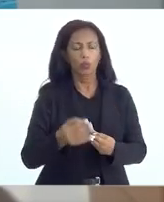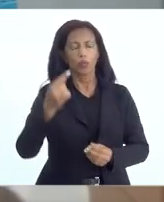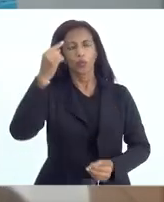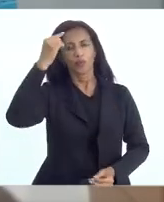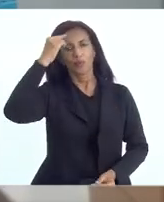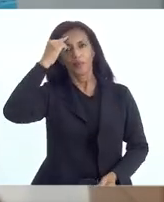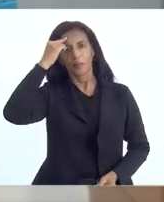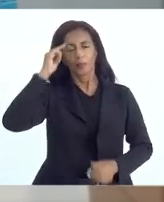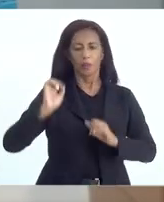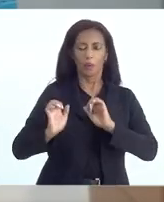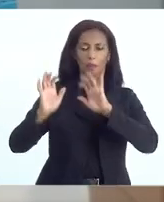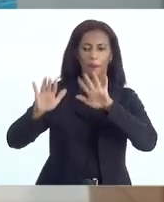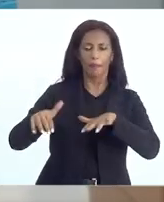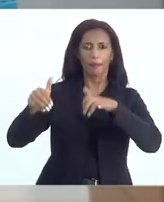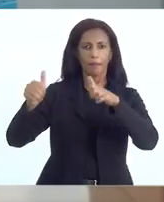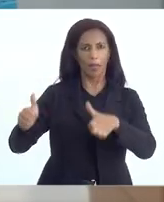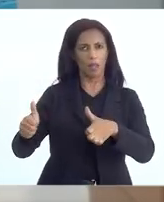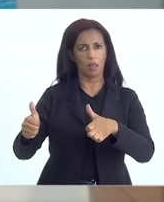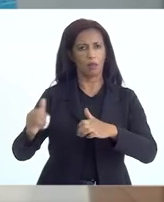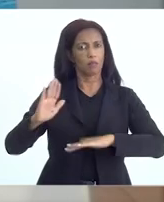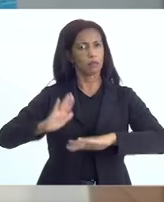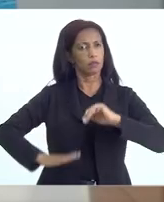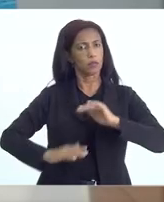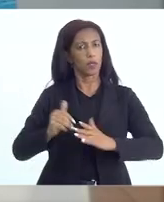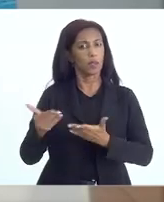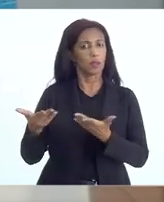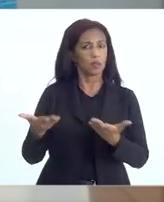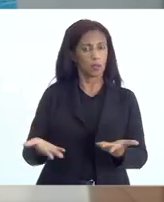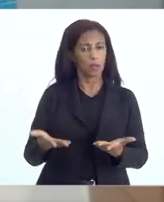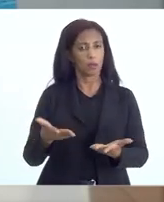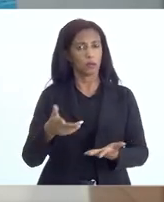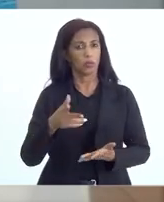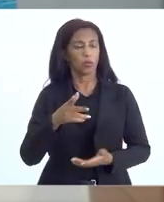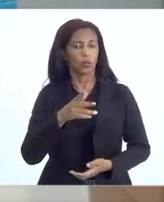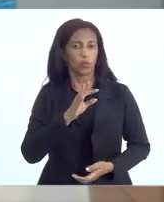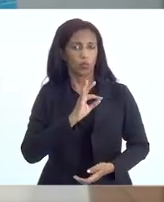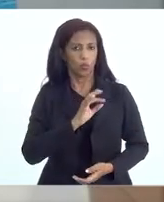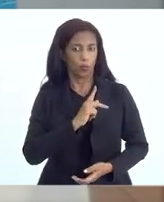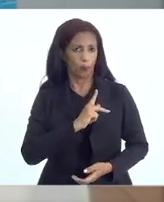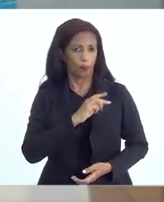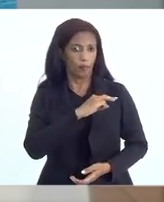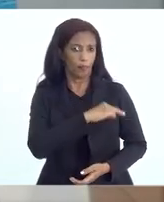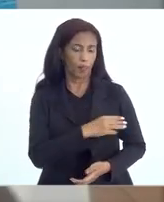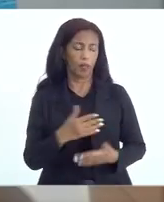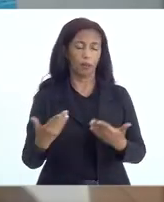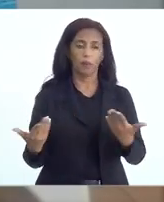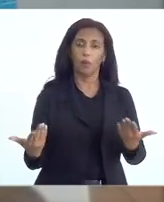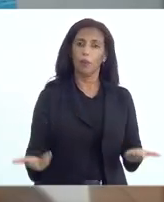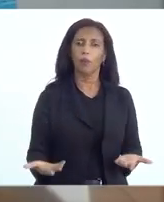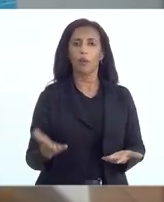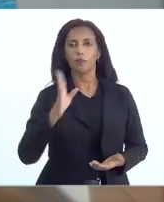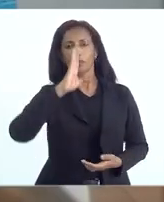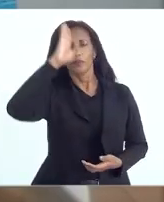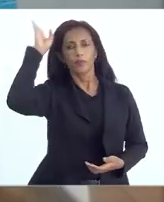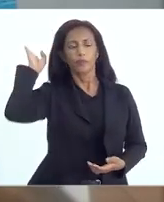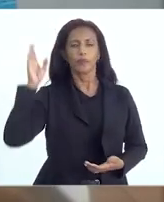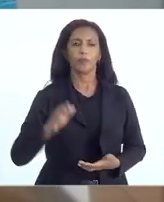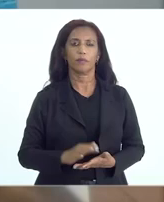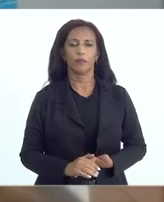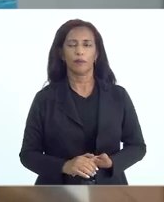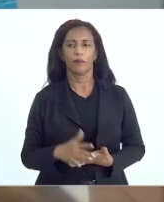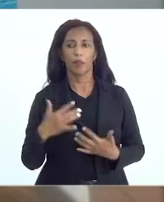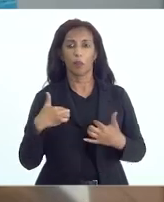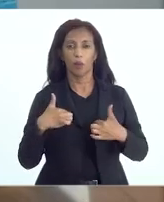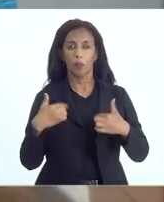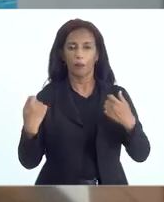vem pensando no bem-estar é tanto do policial militar Quanto é do Corpo de Bombeiros